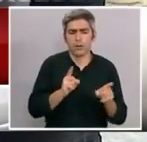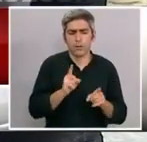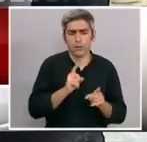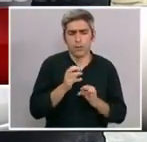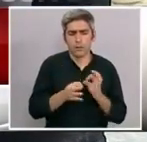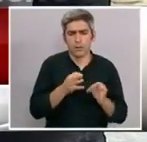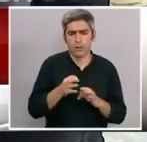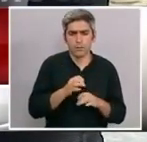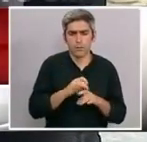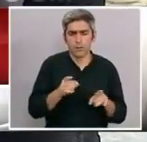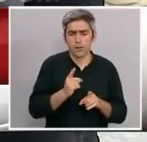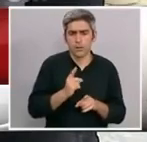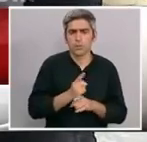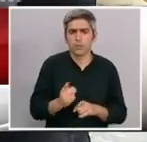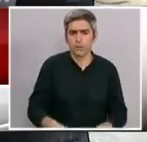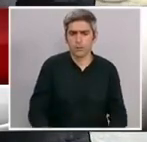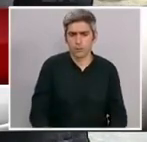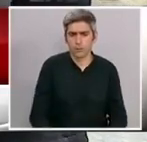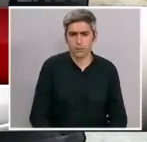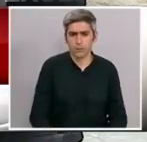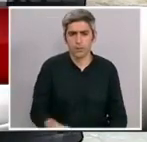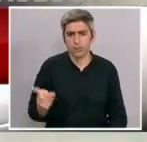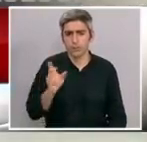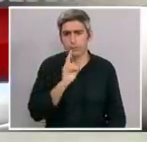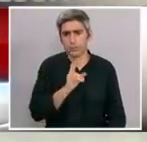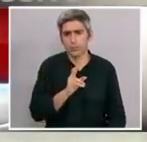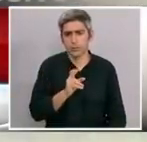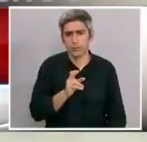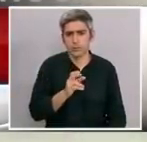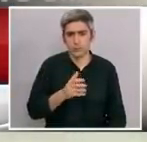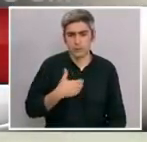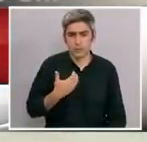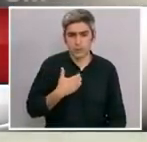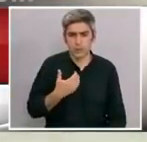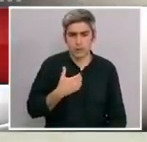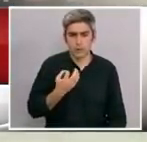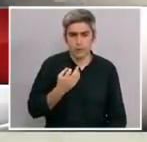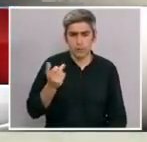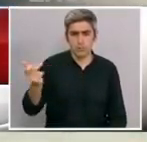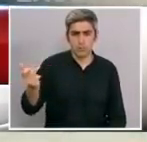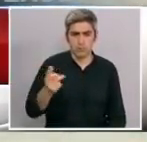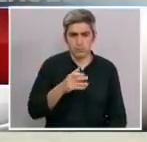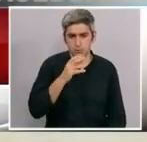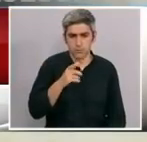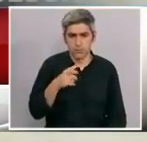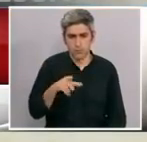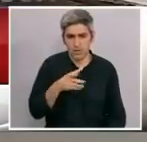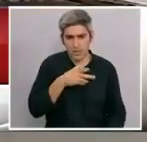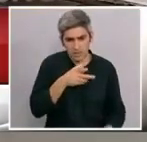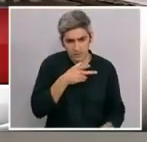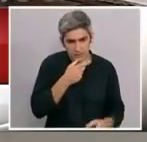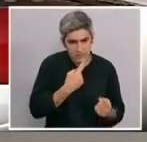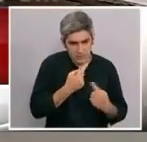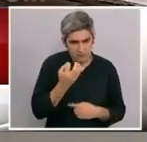mandou fazer o curativo. E ela depois, muito danada, veio e disse, mas já fostes fazer